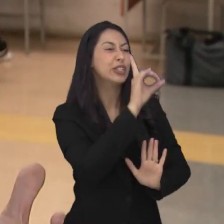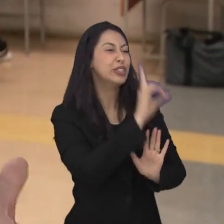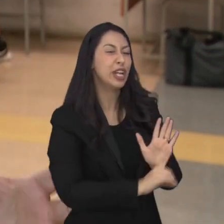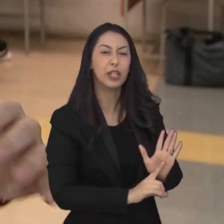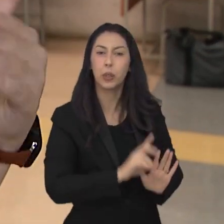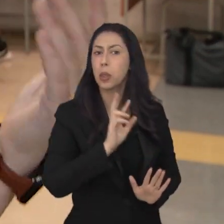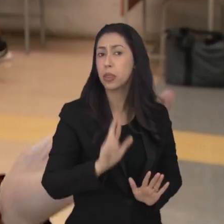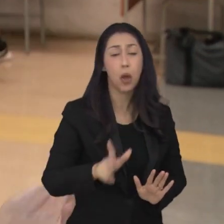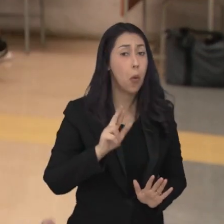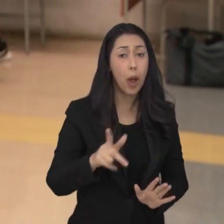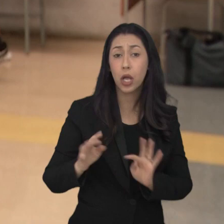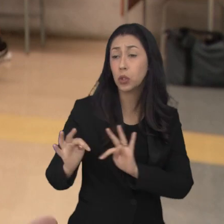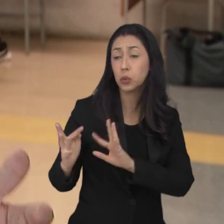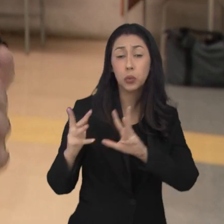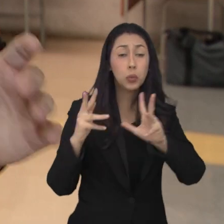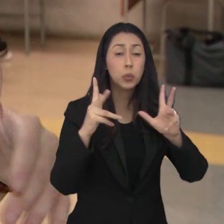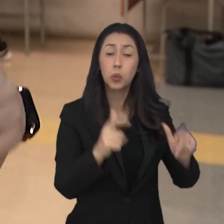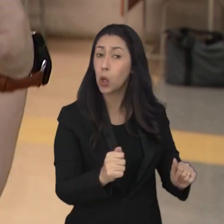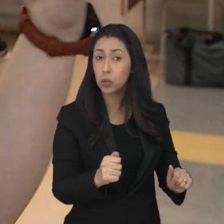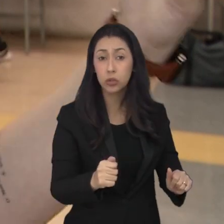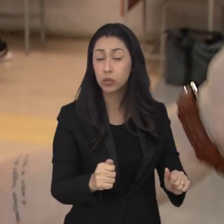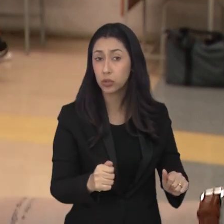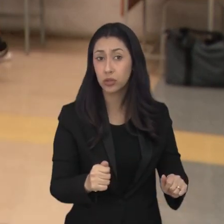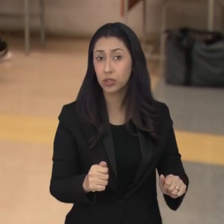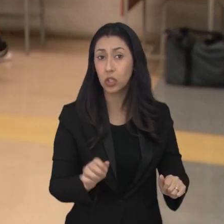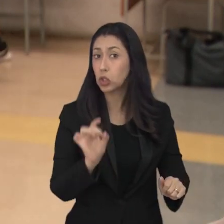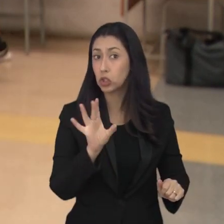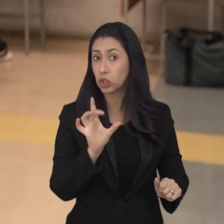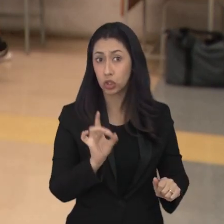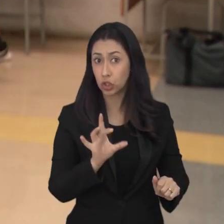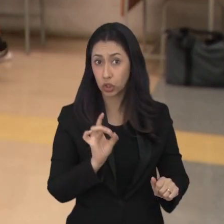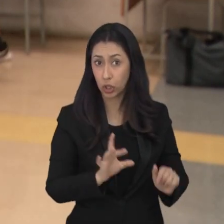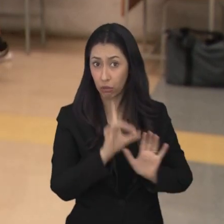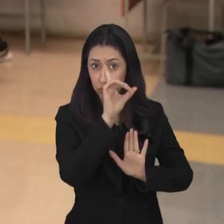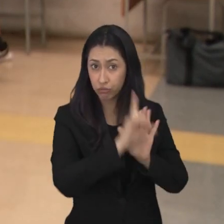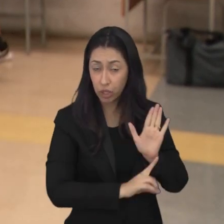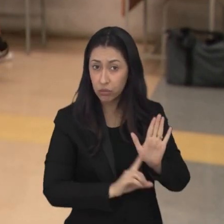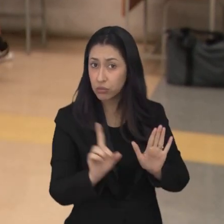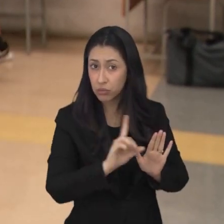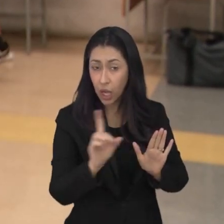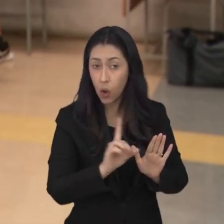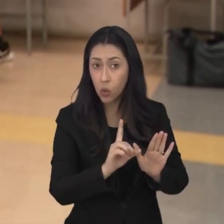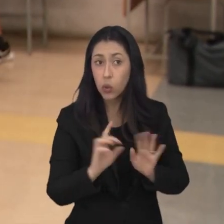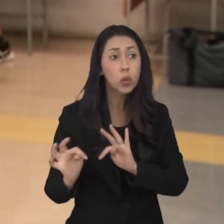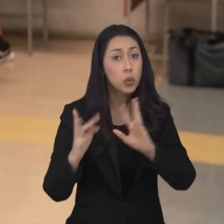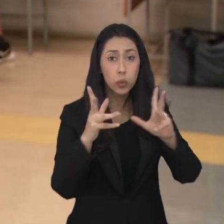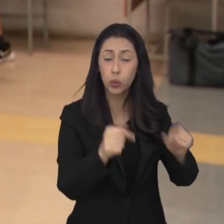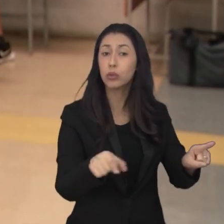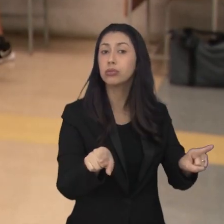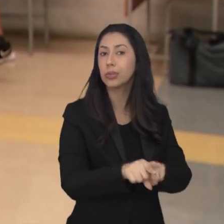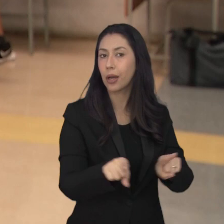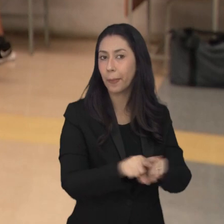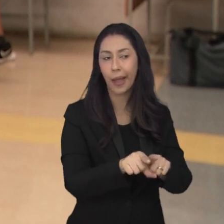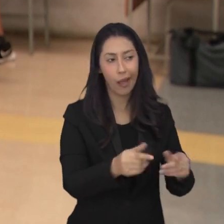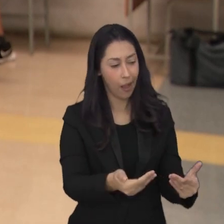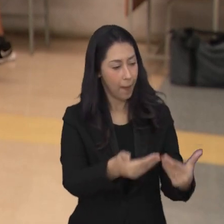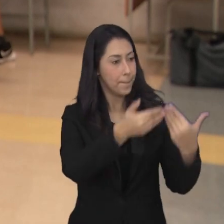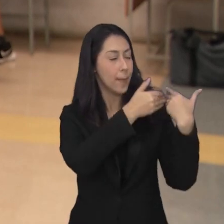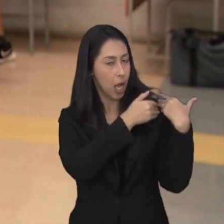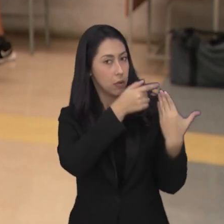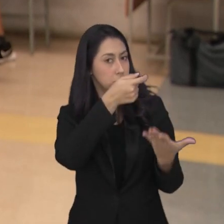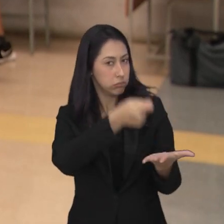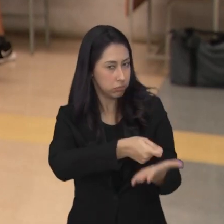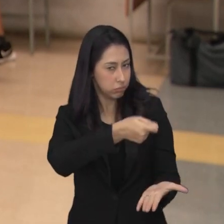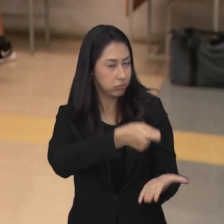diploma legal brasileiro, todos os diplomas legais brasileiros, eles não garantem somente direitos, mas eles garantem eles obrigam, eles